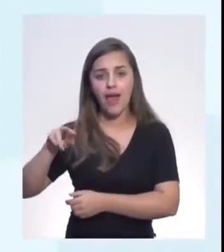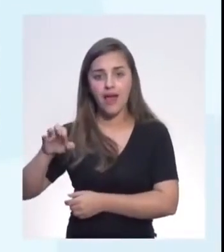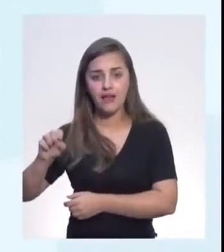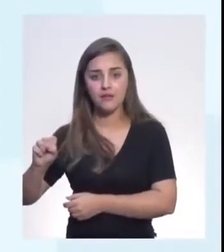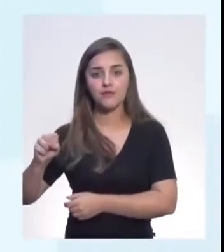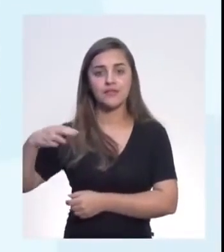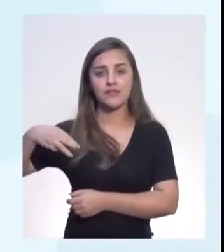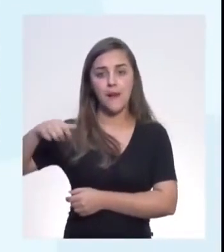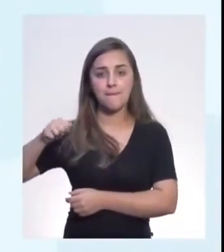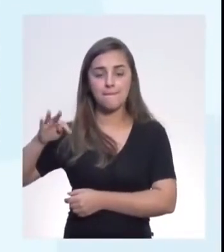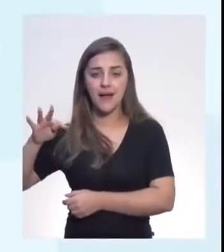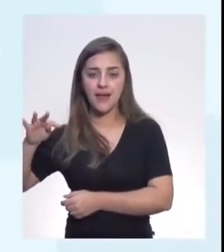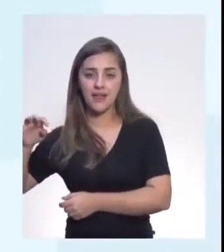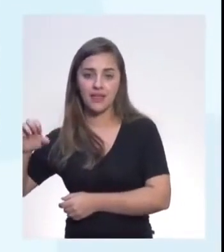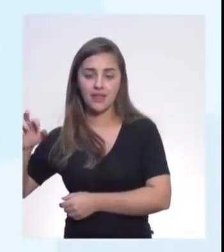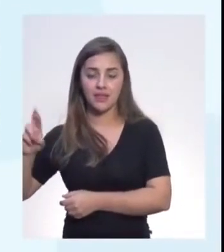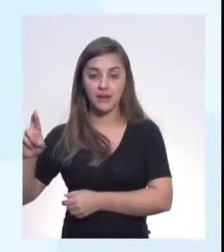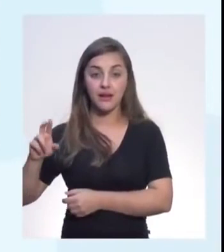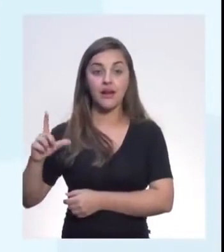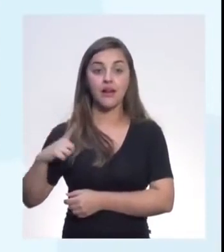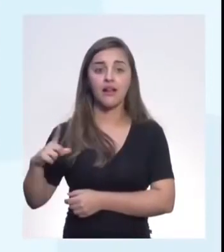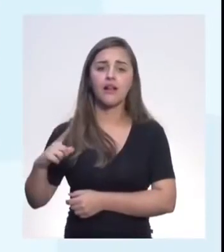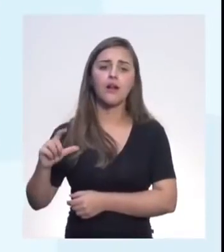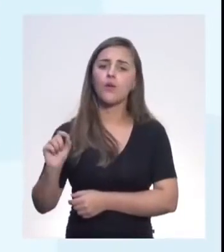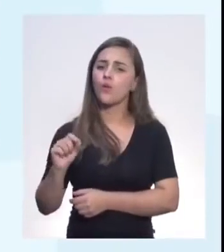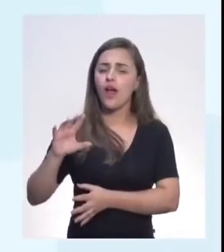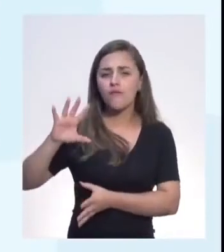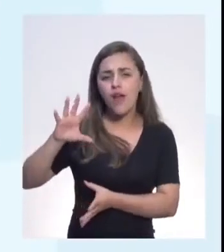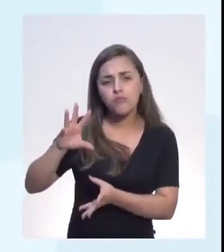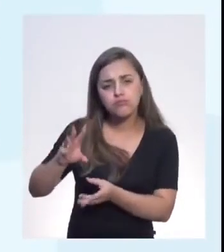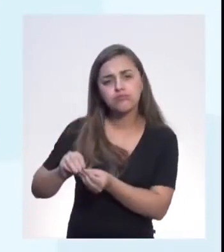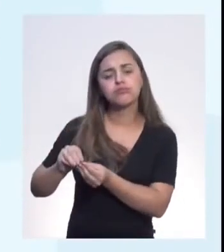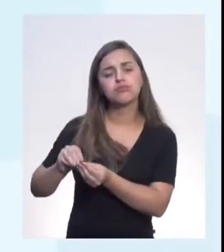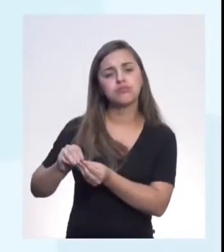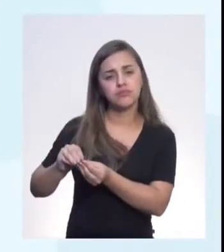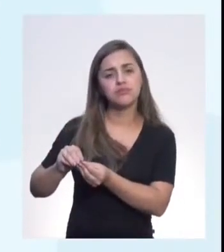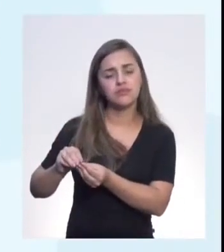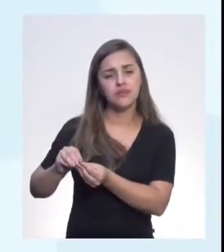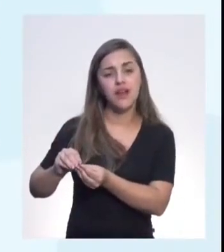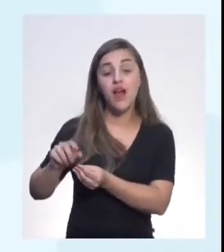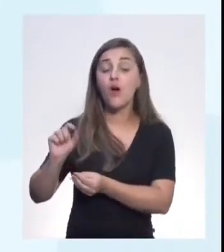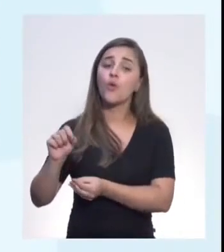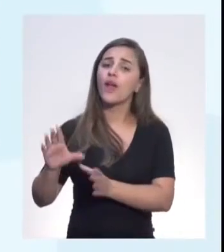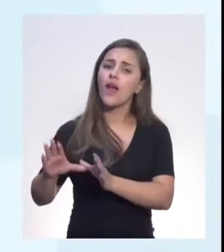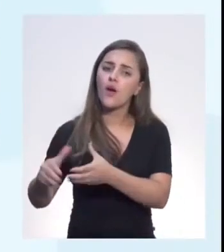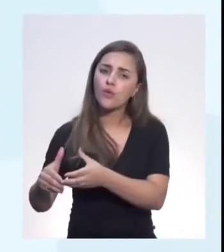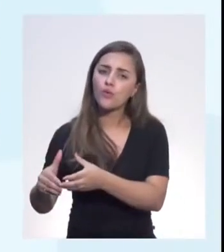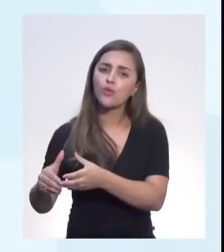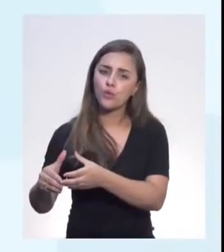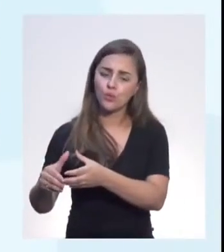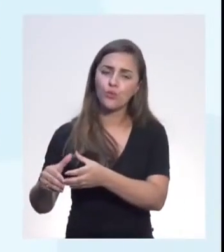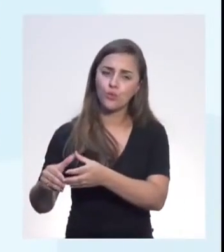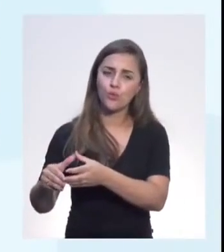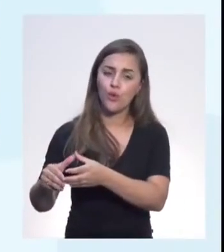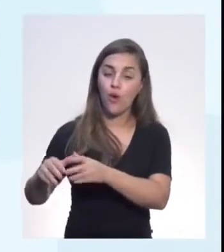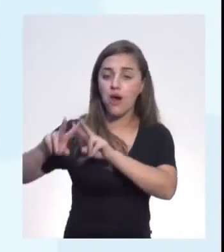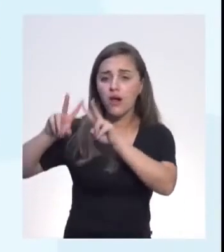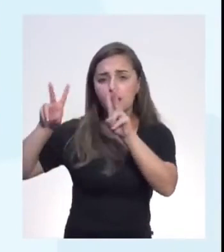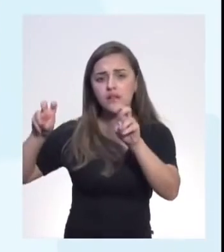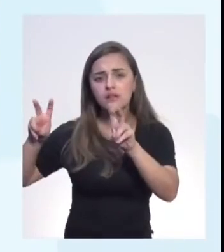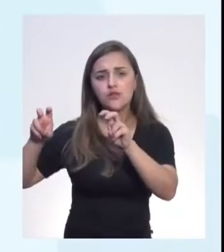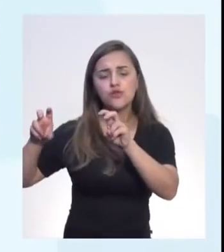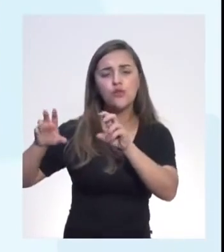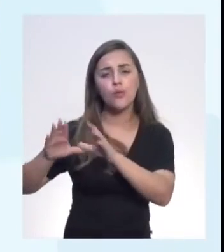nos protestos americanos. E aí tem mais ou menos um resumo, tá? Porque o Black Lives Matter, ele não é só sobre um